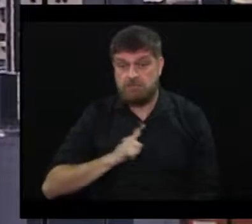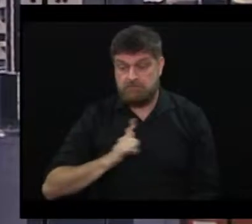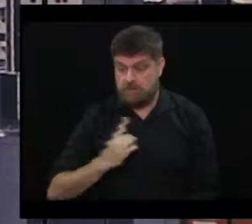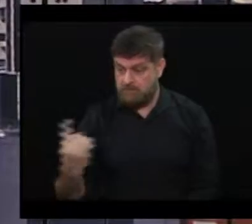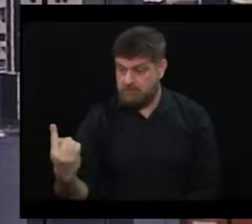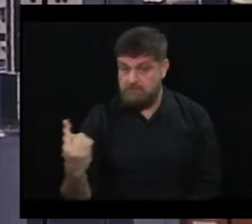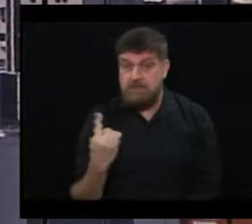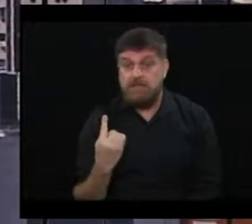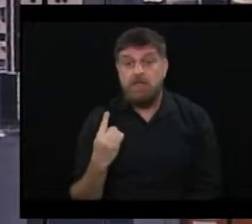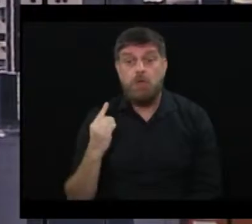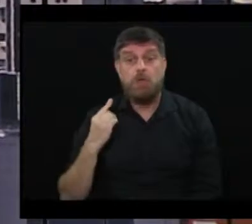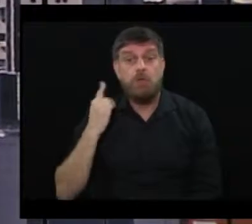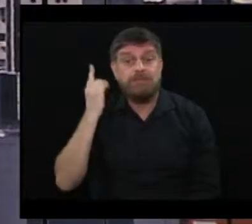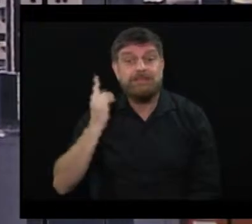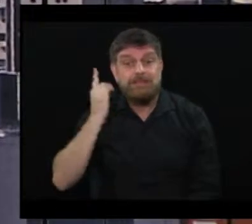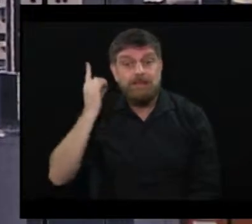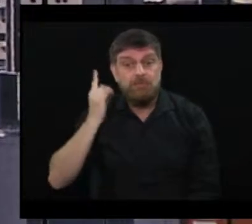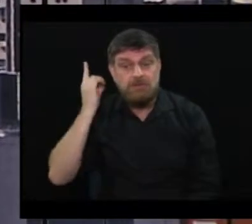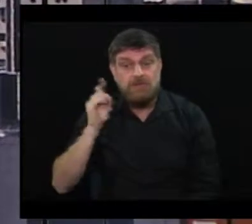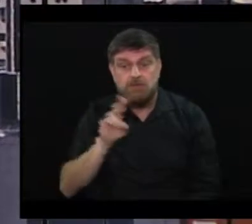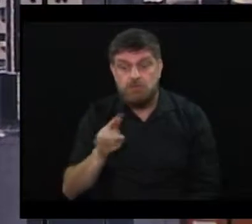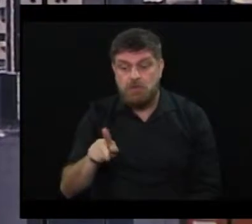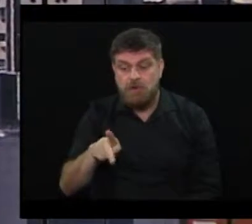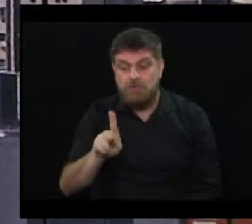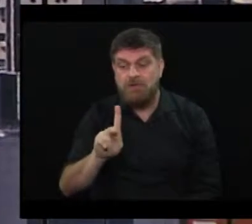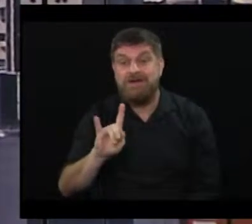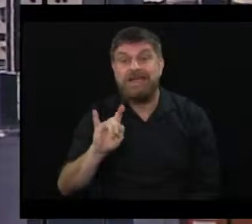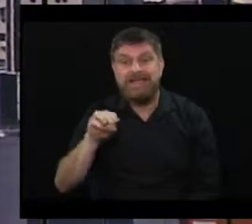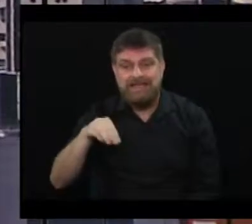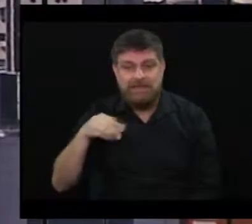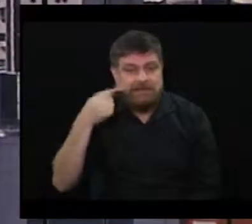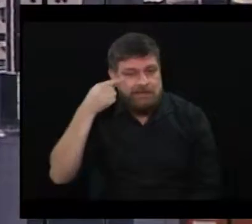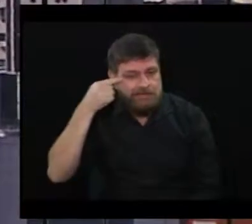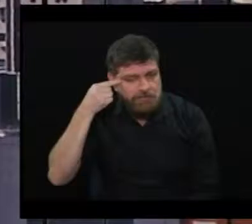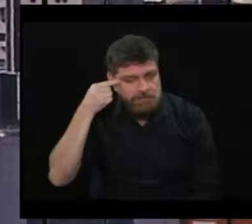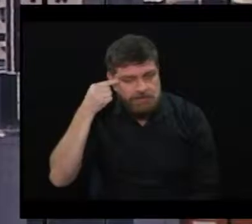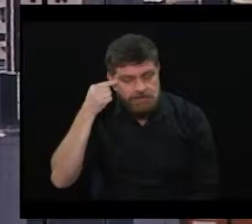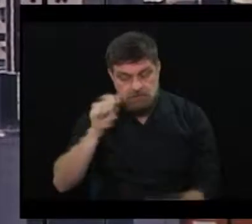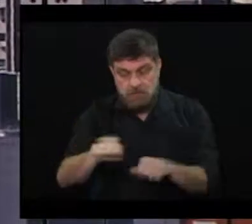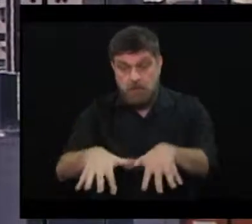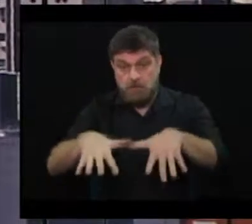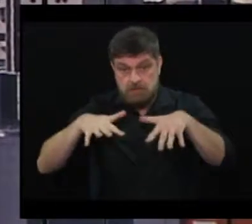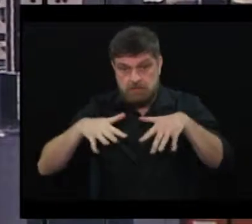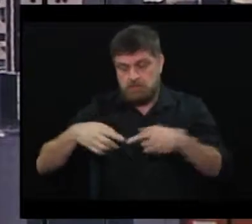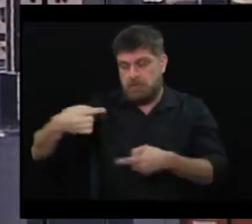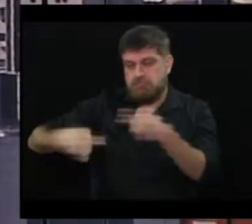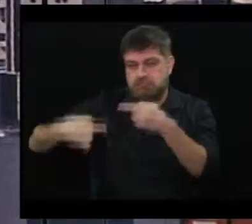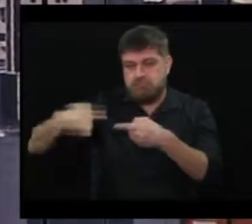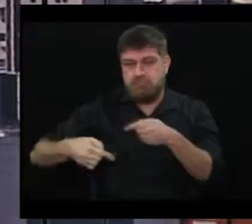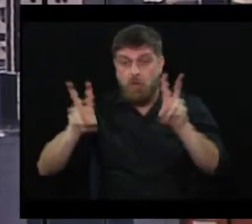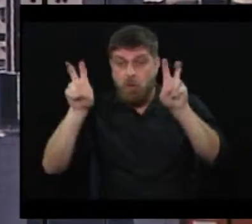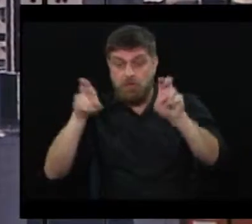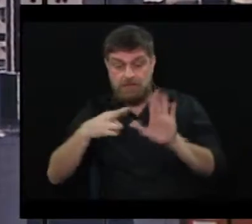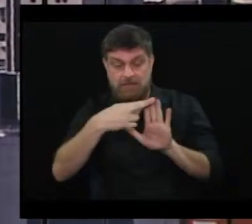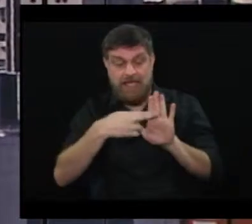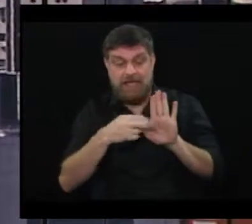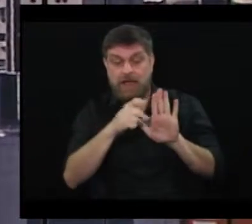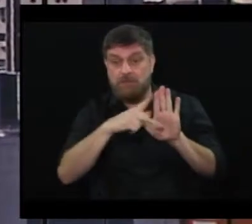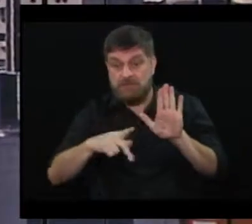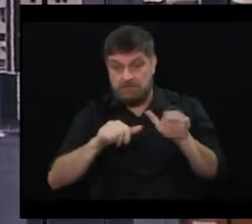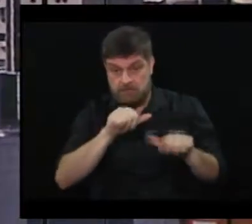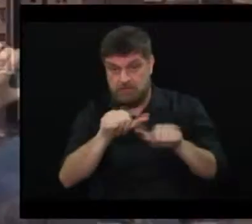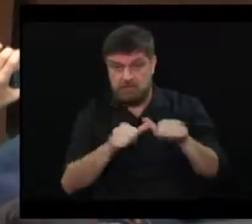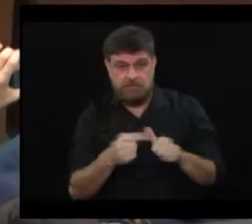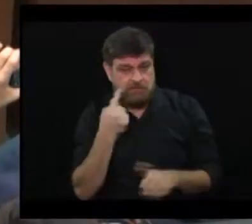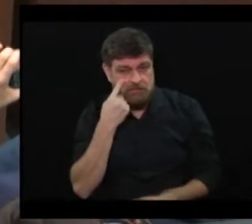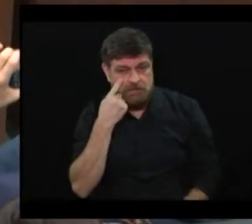deputado federal Kim Kataguiri em uma audiência pública para falar sobre a Previdência Social. Confira como